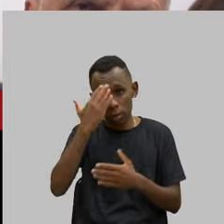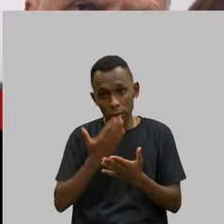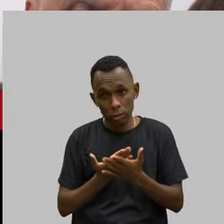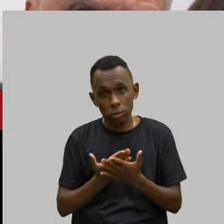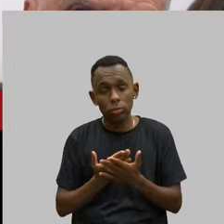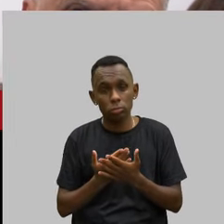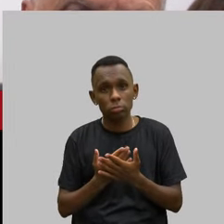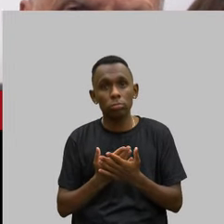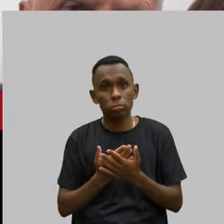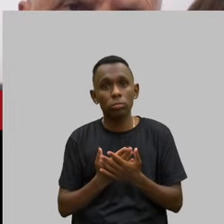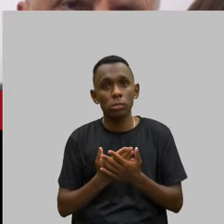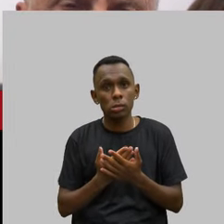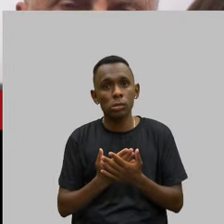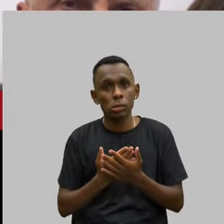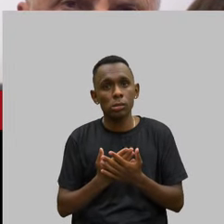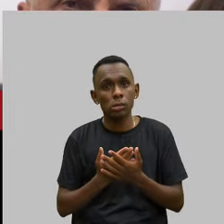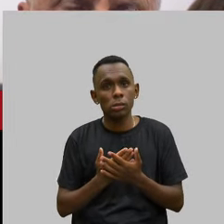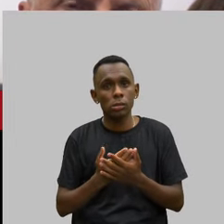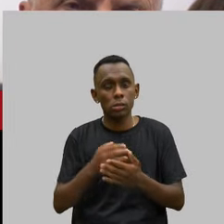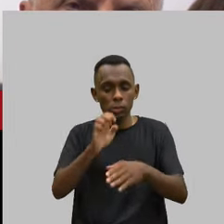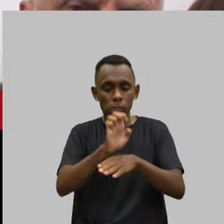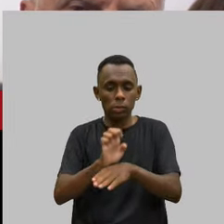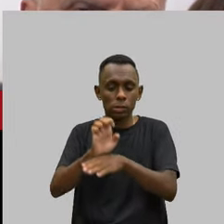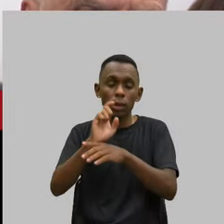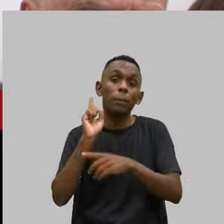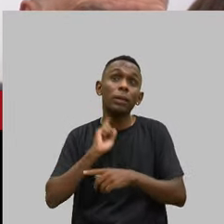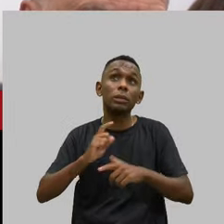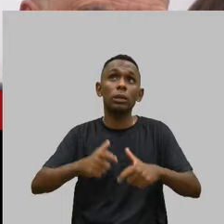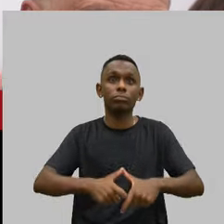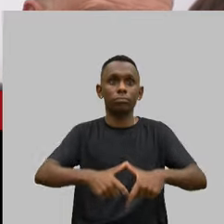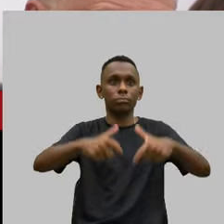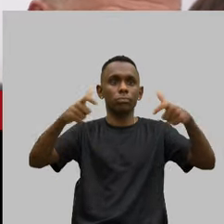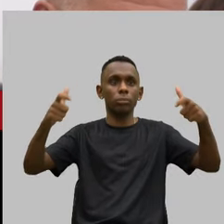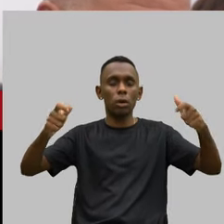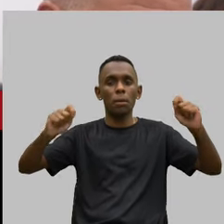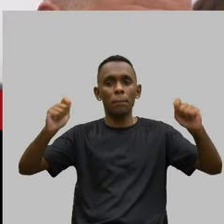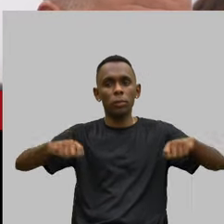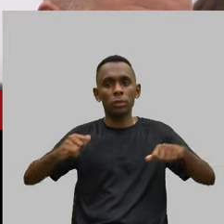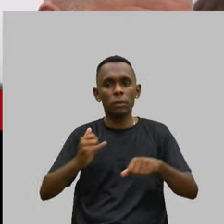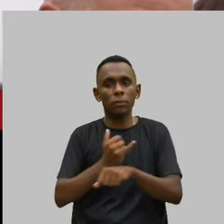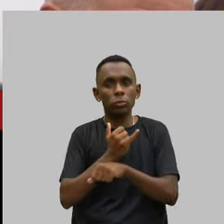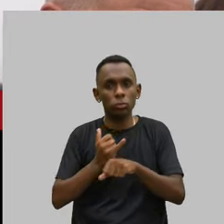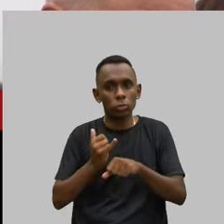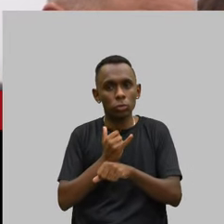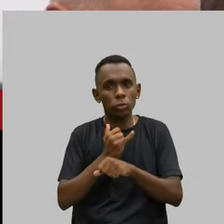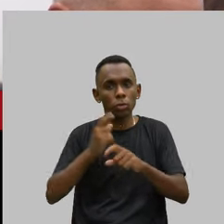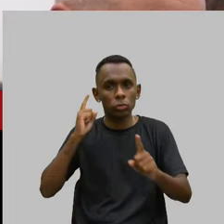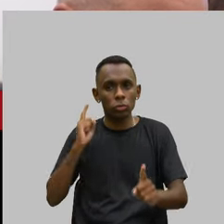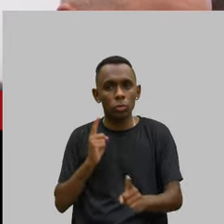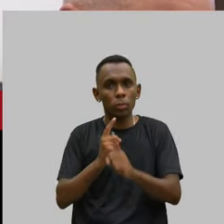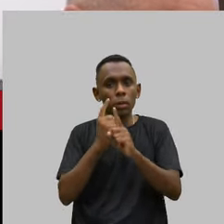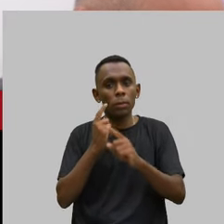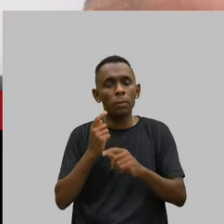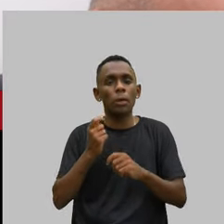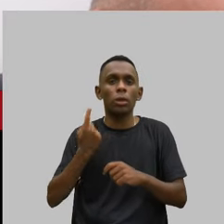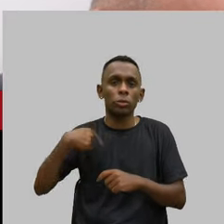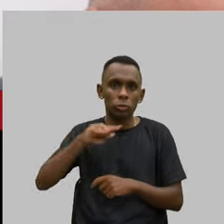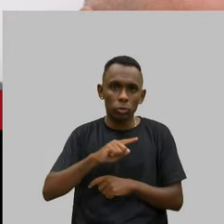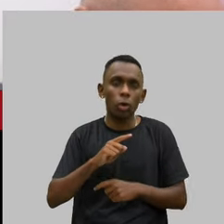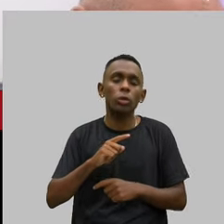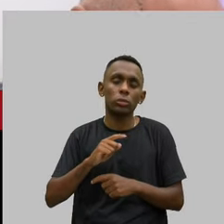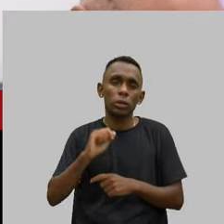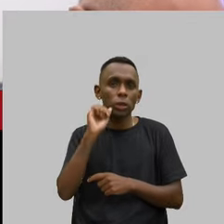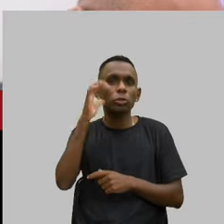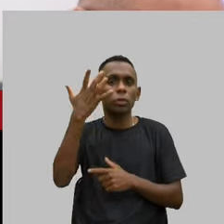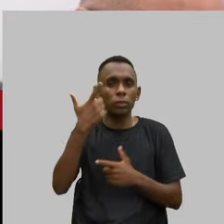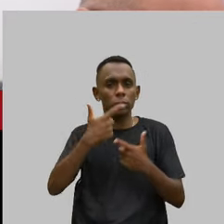que pela imensidão do estado seja possível a gente achar alternativas criatividade enfim pra gente poder fazer justiça com essa classe tão